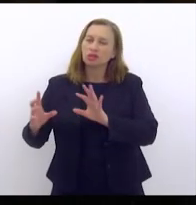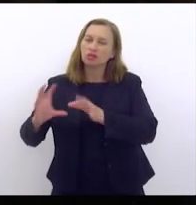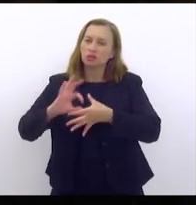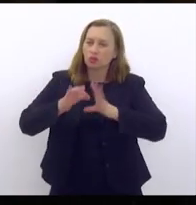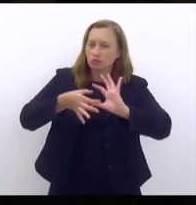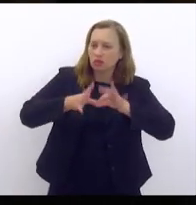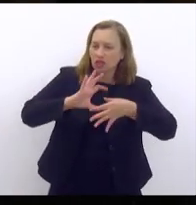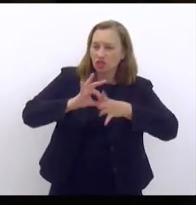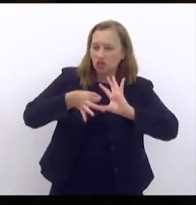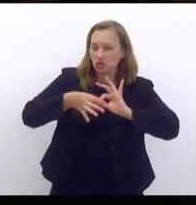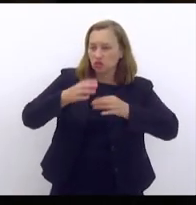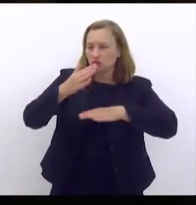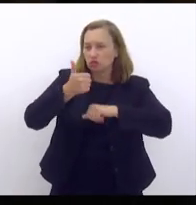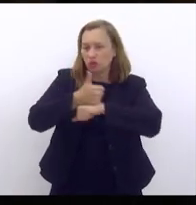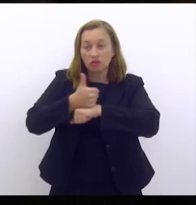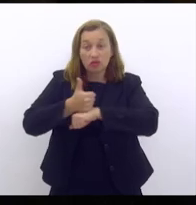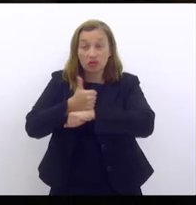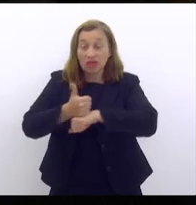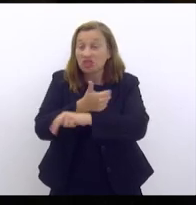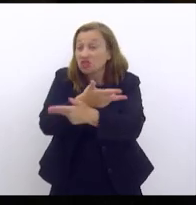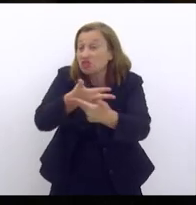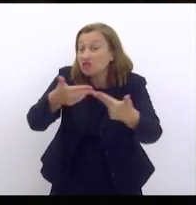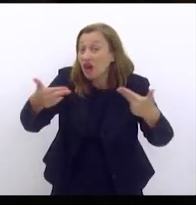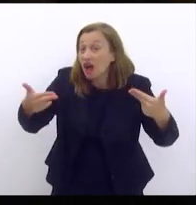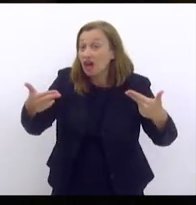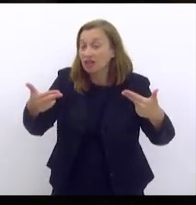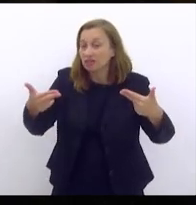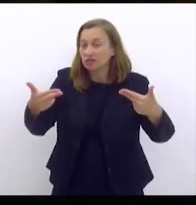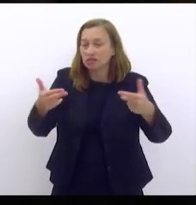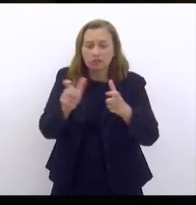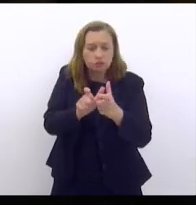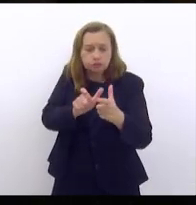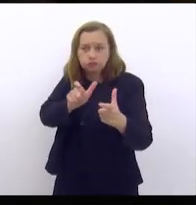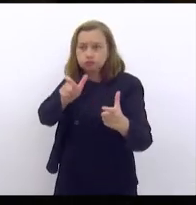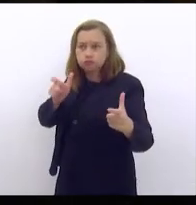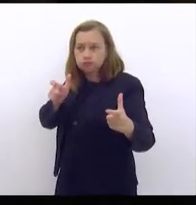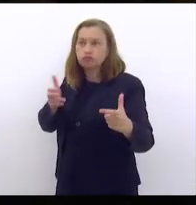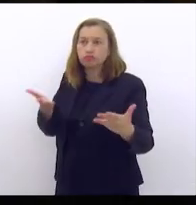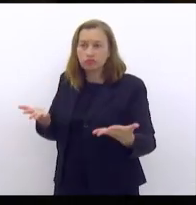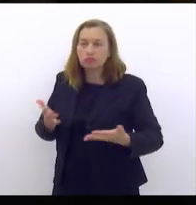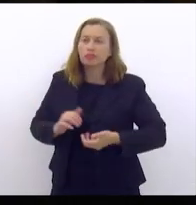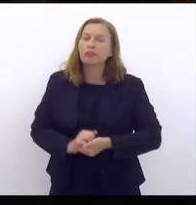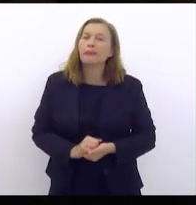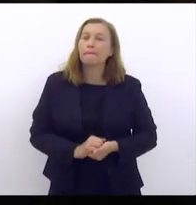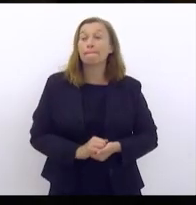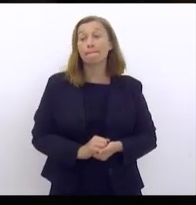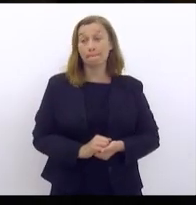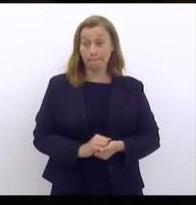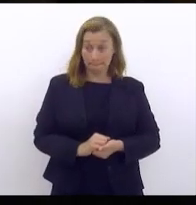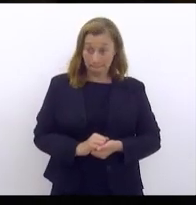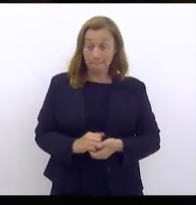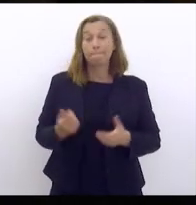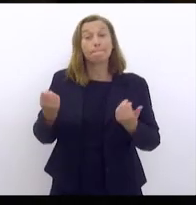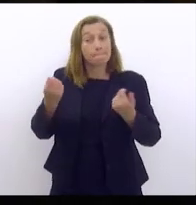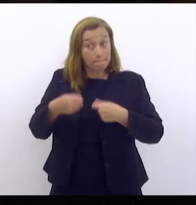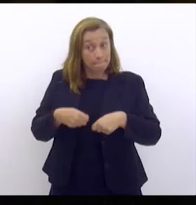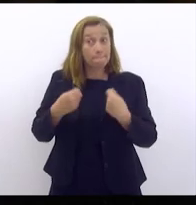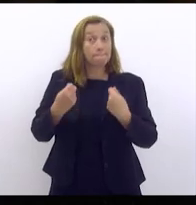disso, né? E uma cadeia produtiva muito intensa, né? E é